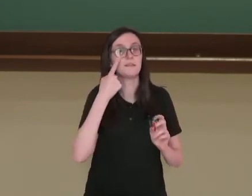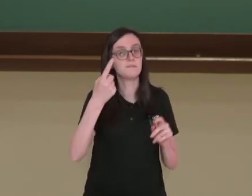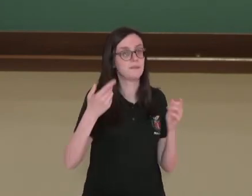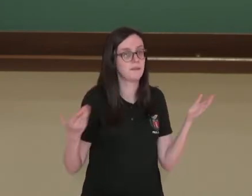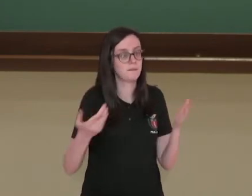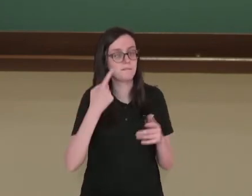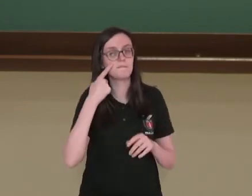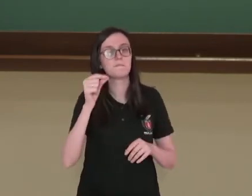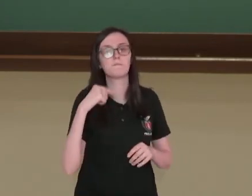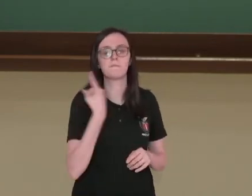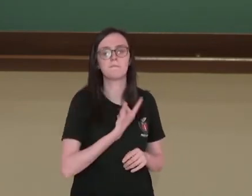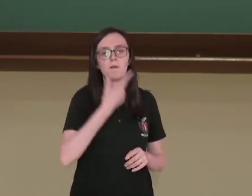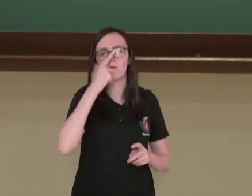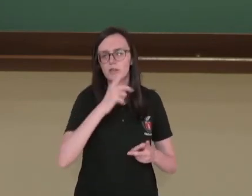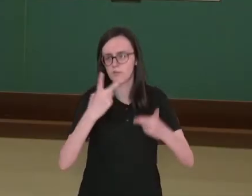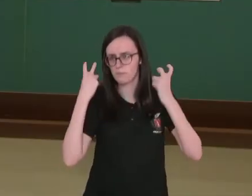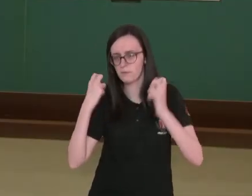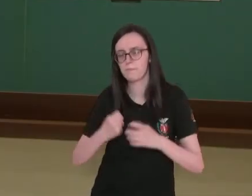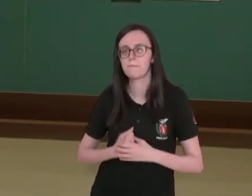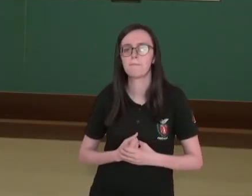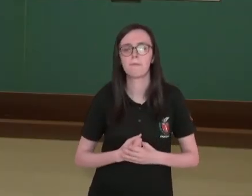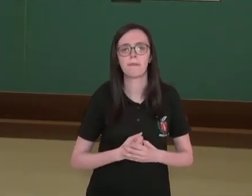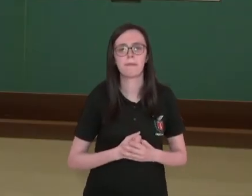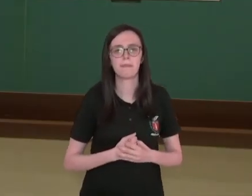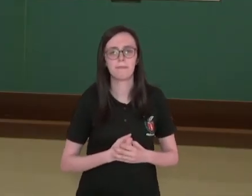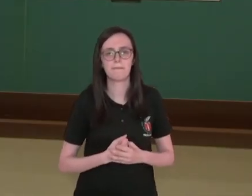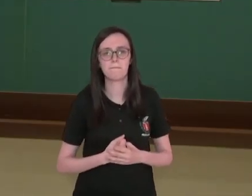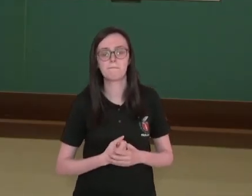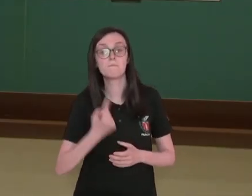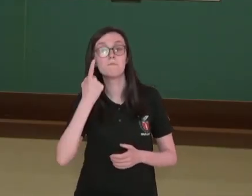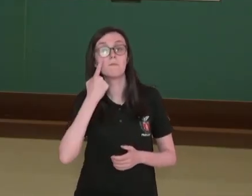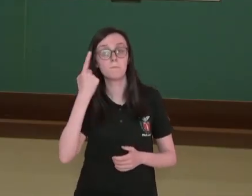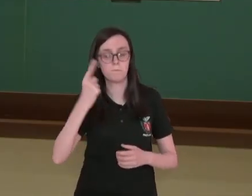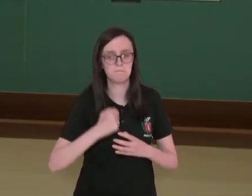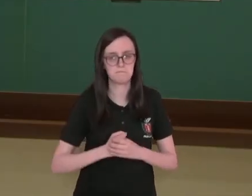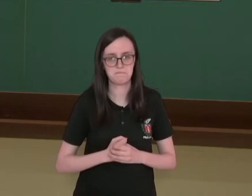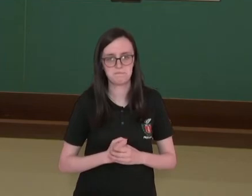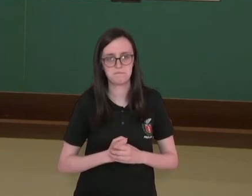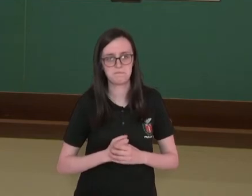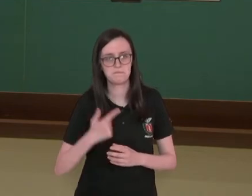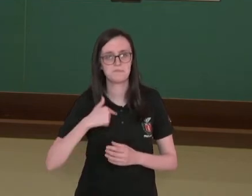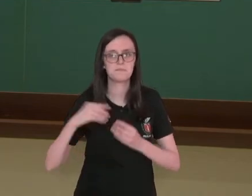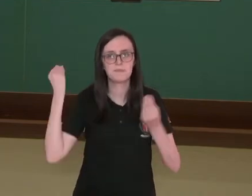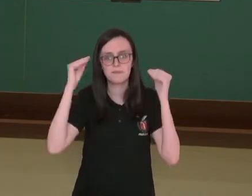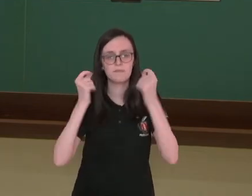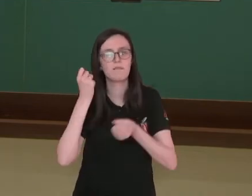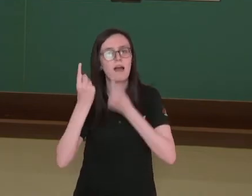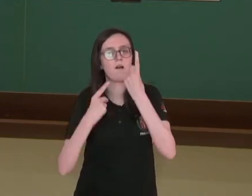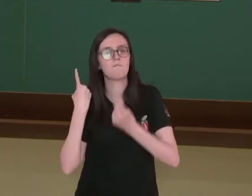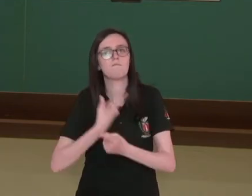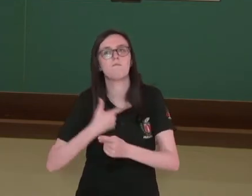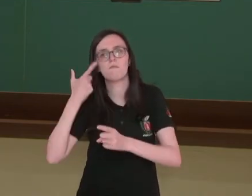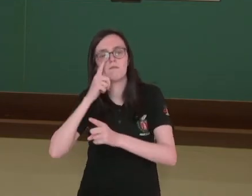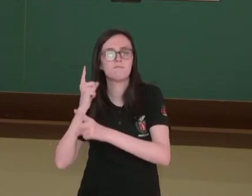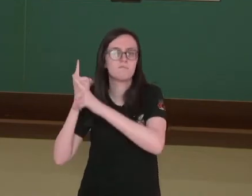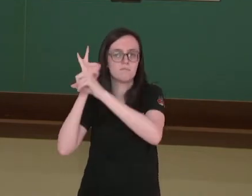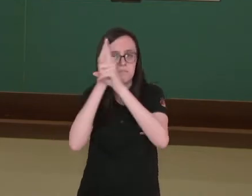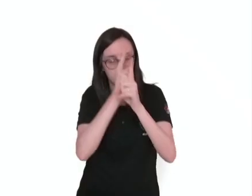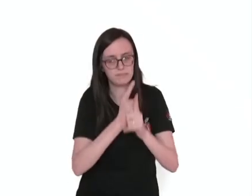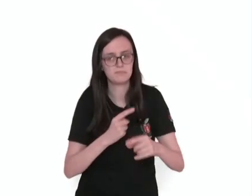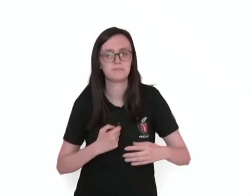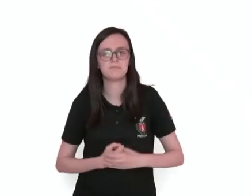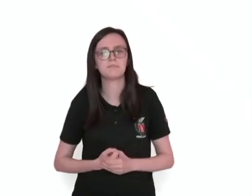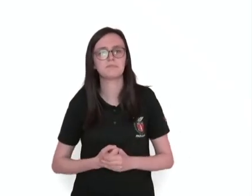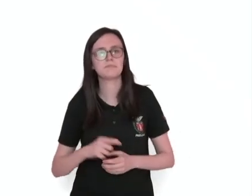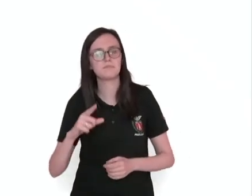então o que a gente consegue perceber aqui? Olha só, né? Então eu coloquei algumas aqui para a gente identificar. Então aqui a gente tem,